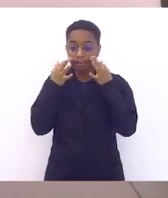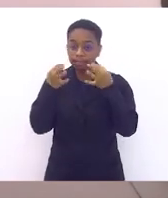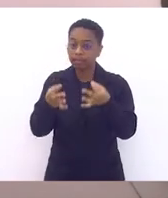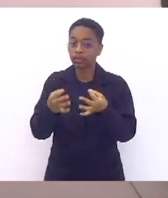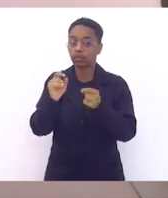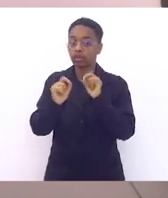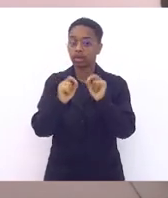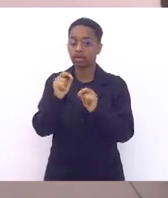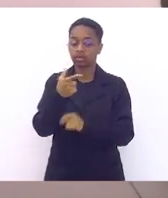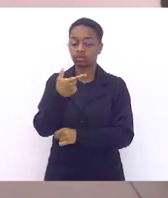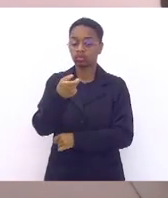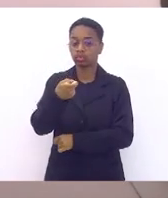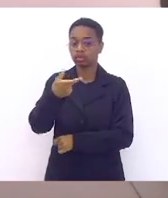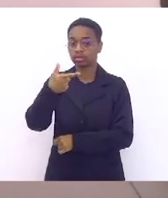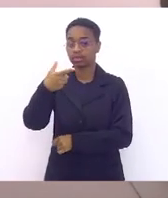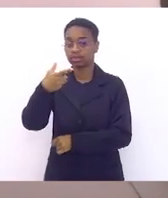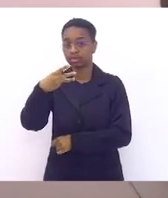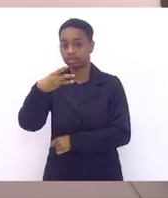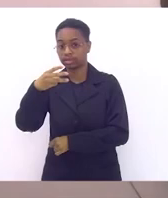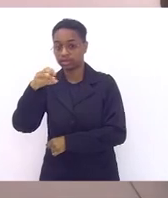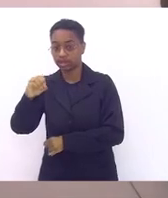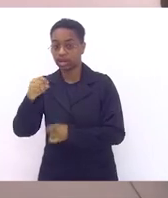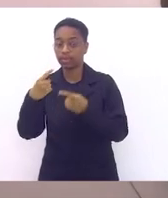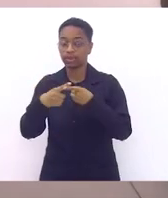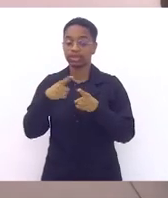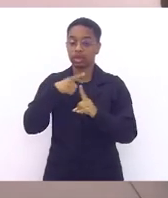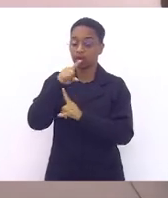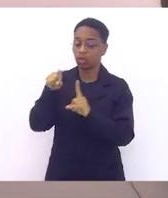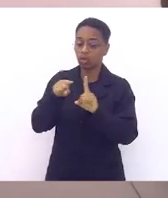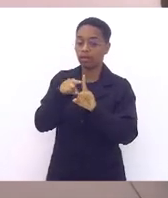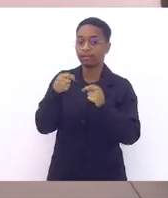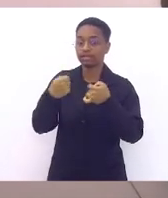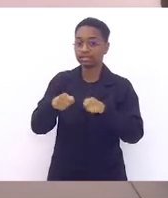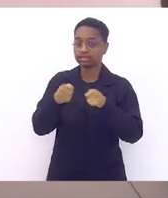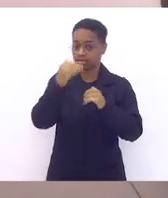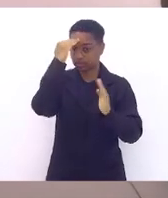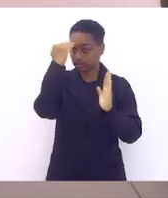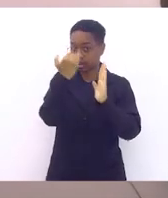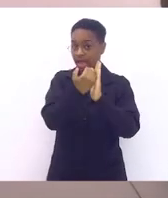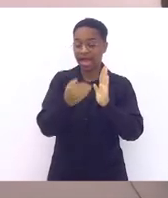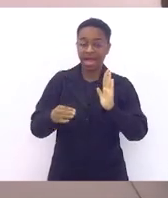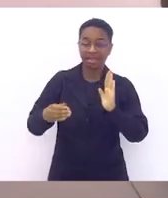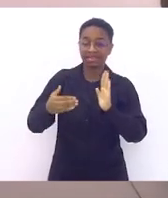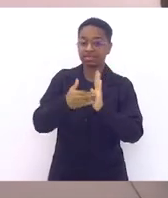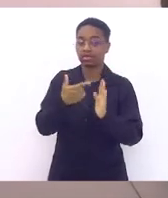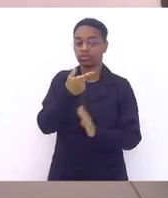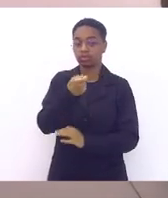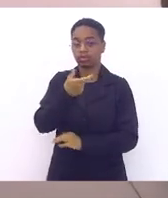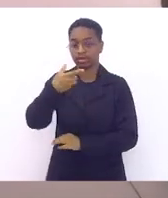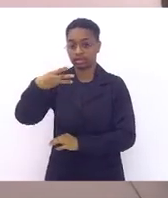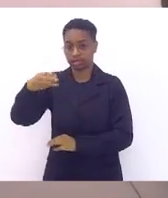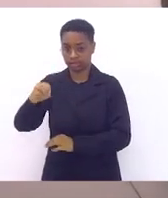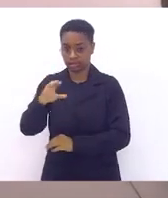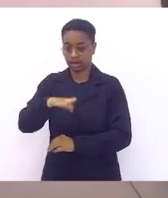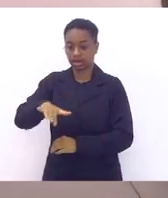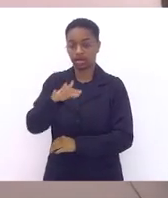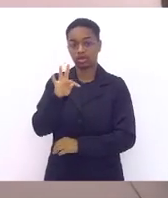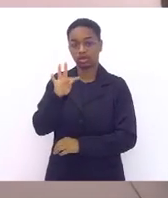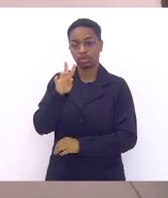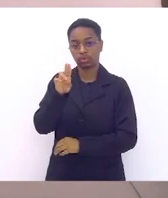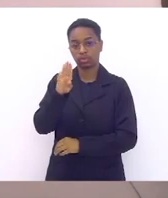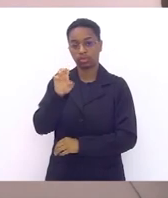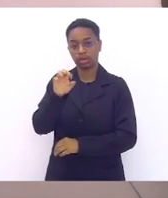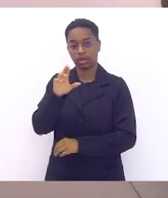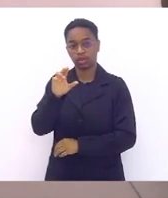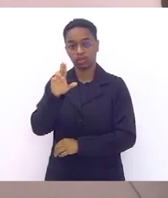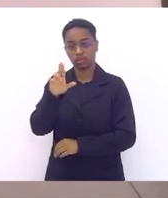2030, que há metas a serem cumpridas até 2030, tanto para a tuberculose quanto para outras